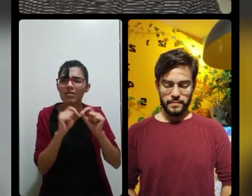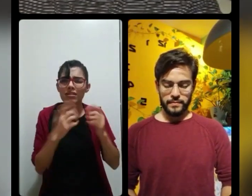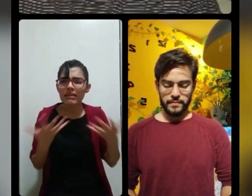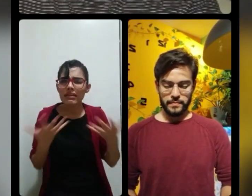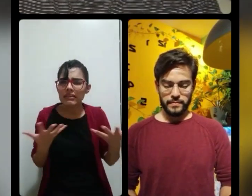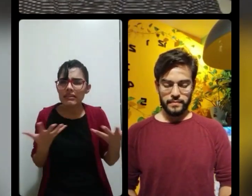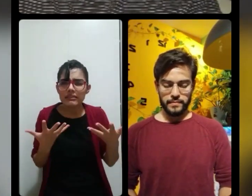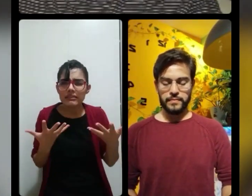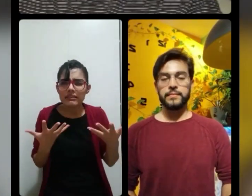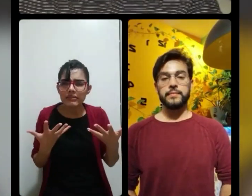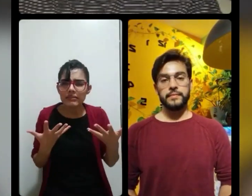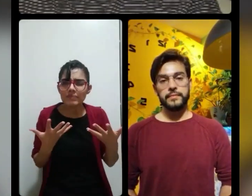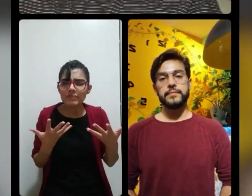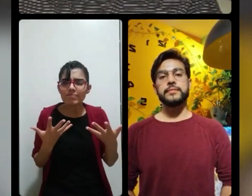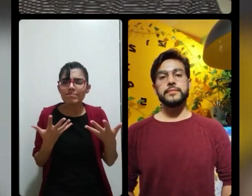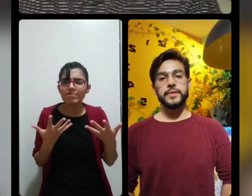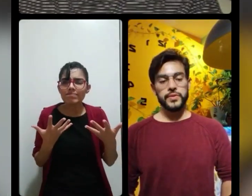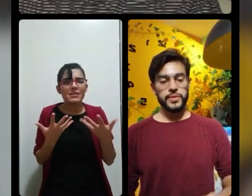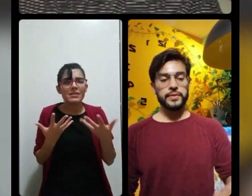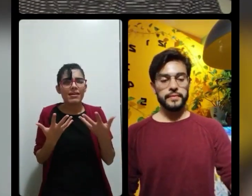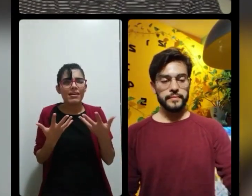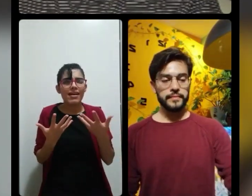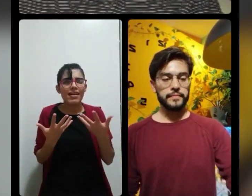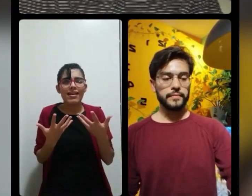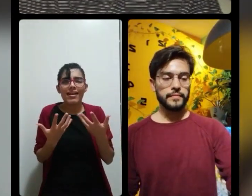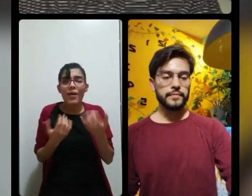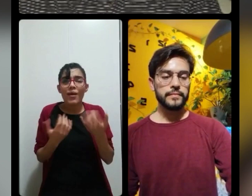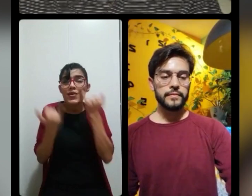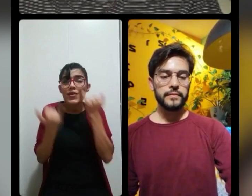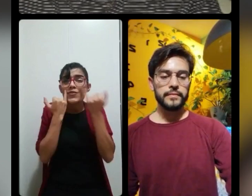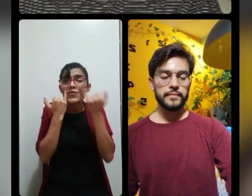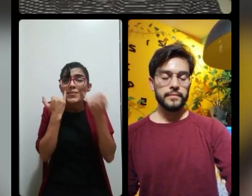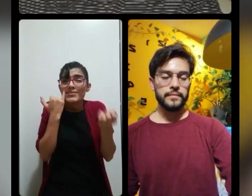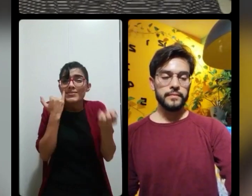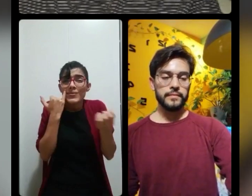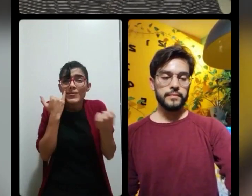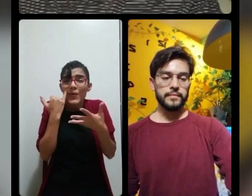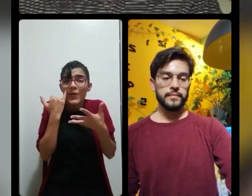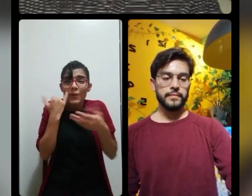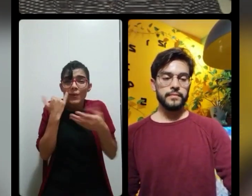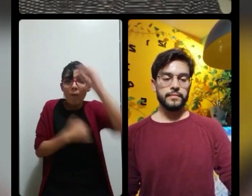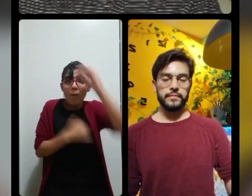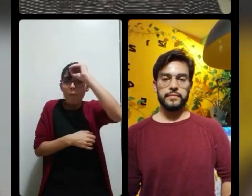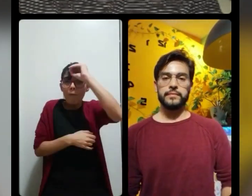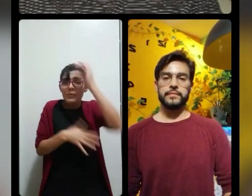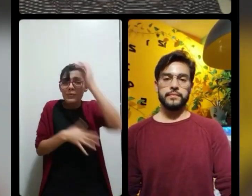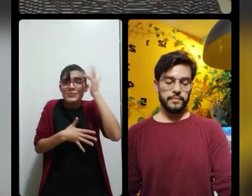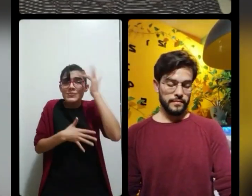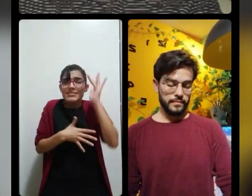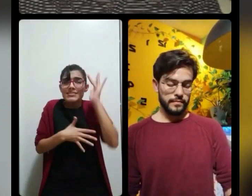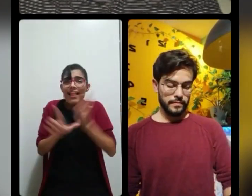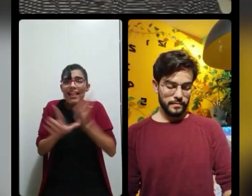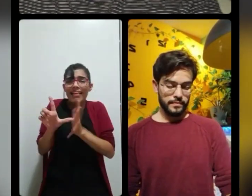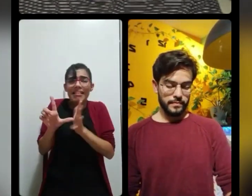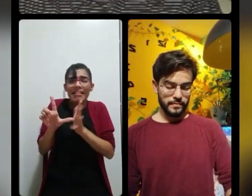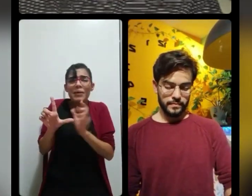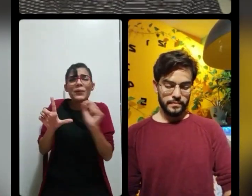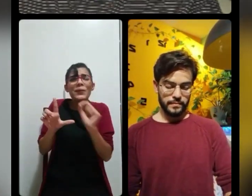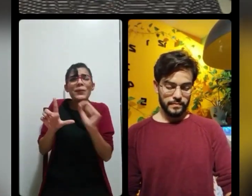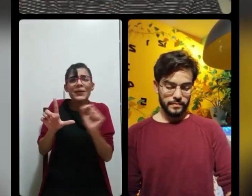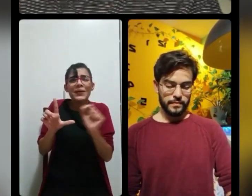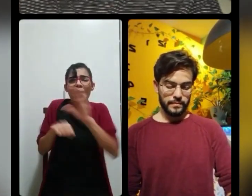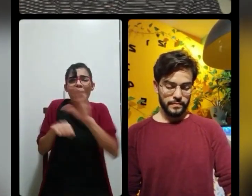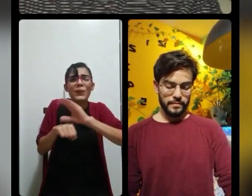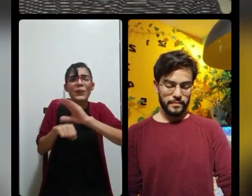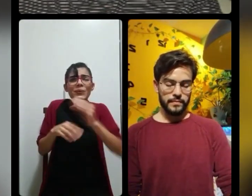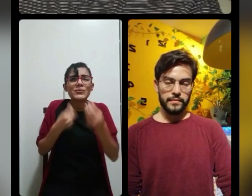universo novo ainda para a gente. Né? Então, só para quem está nos assistindo e que não tem essa noção de como é que isso acontece. Existe o